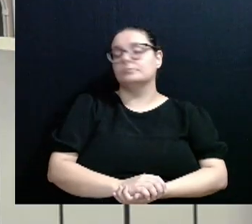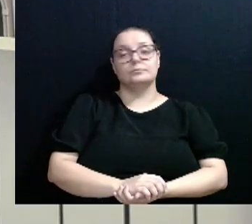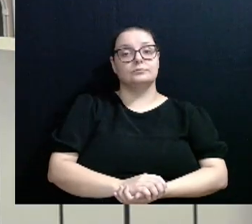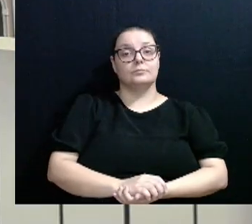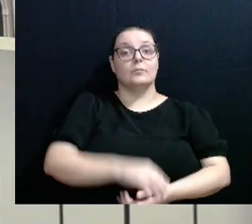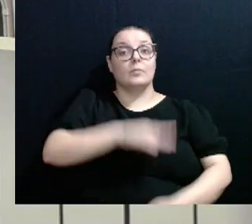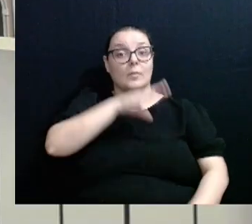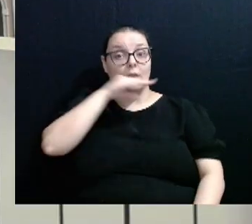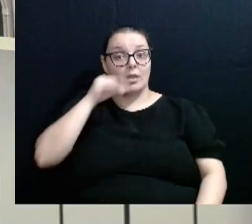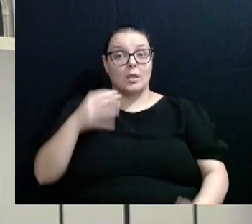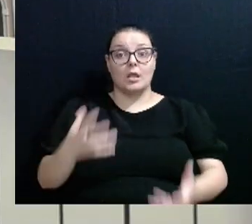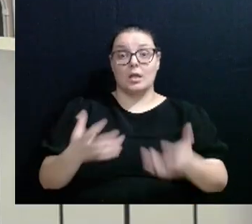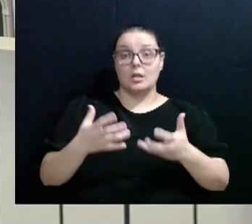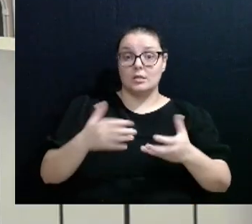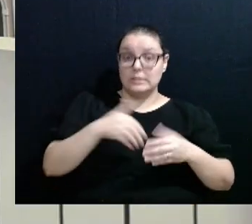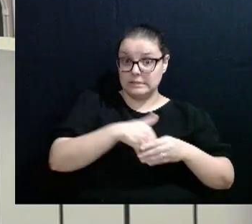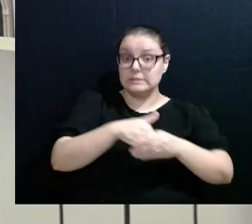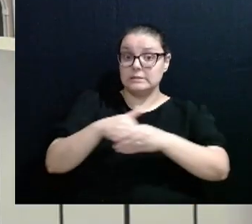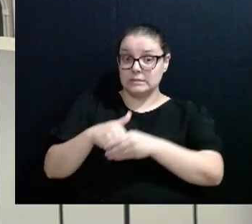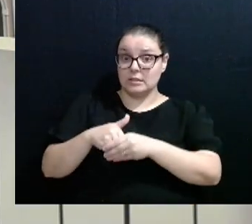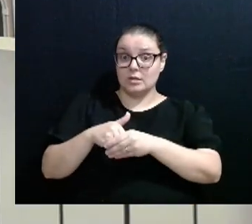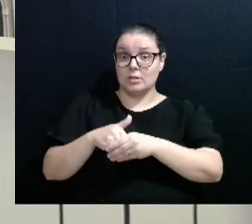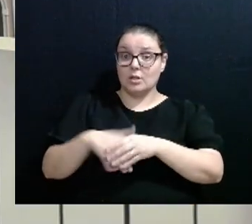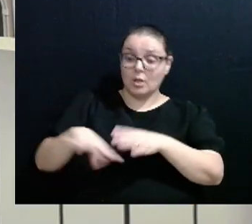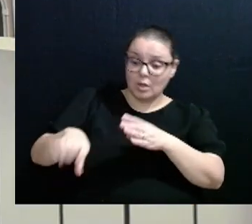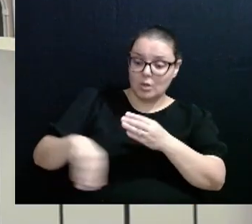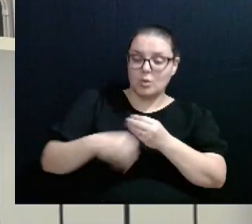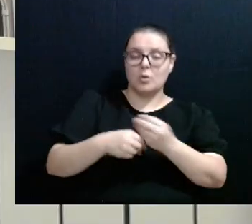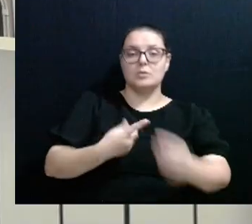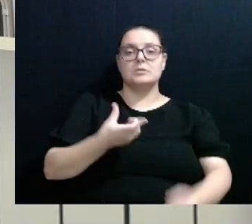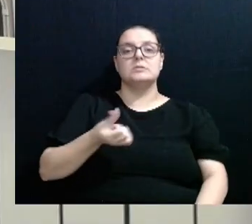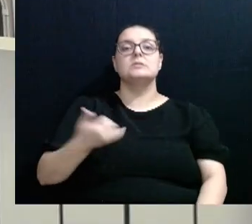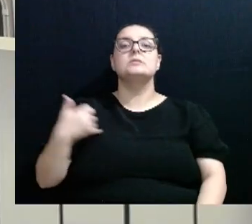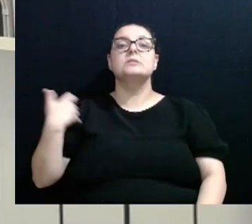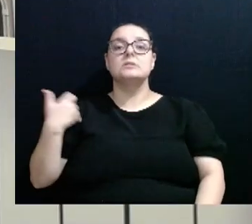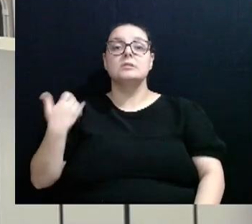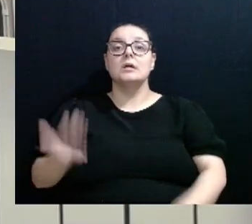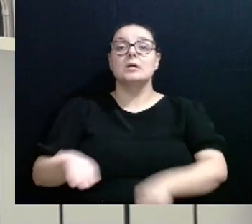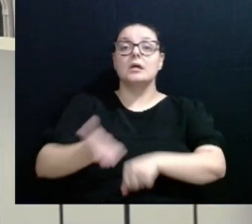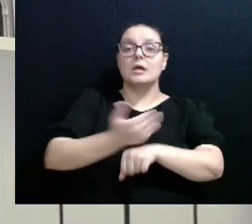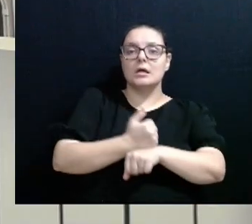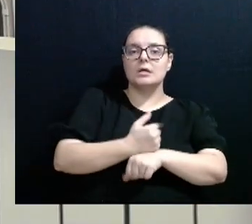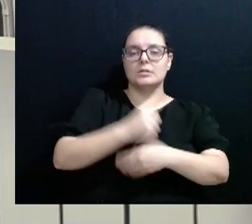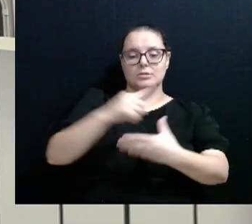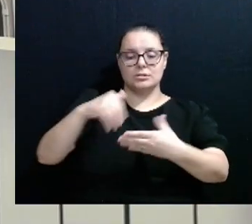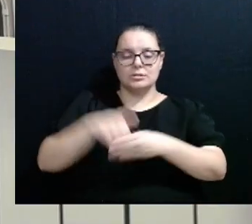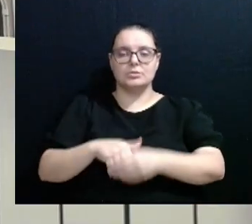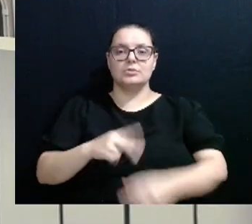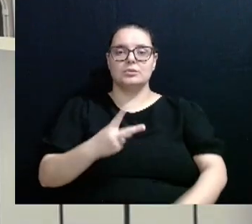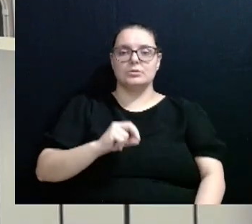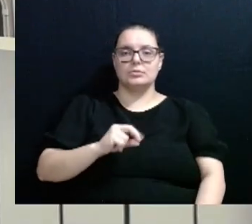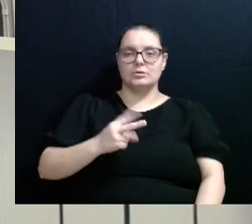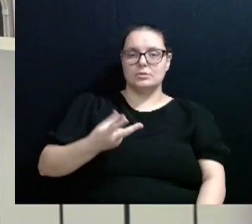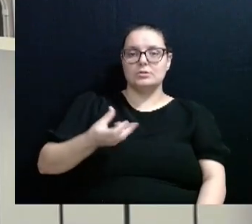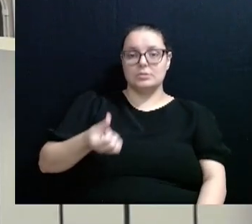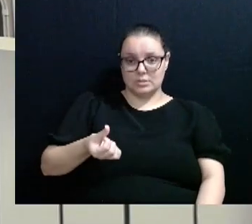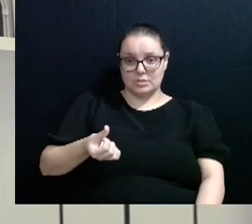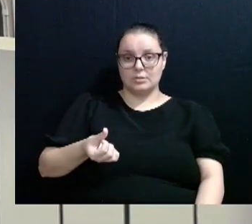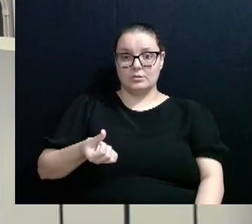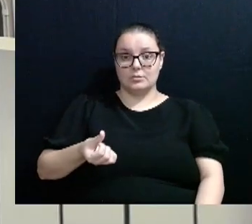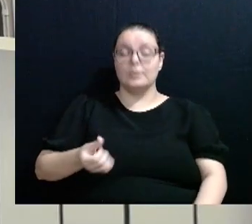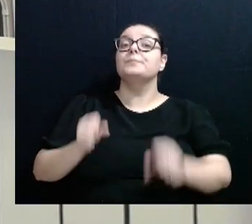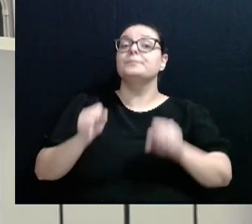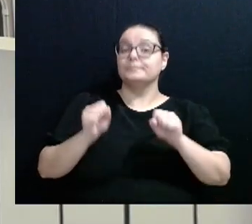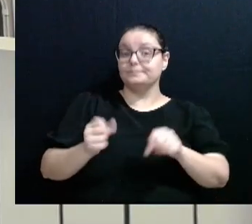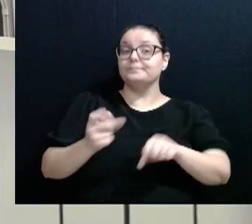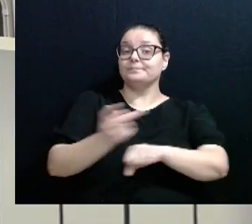queiram votar e completem 16 anos antes das eleições de 2026 podem procurar o